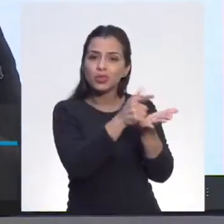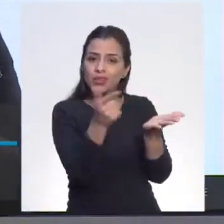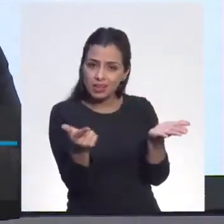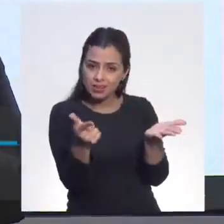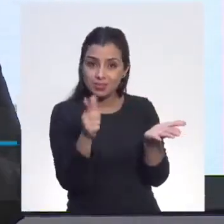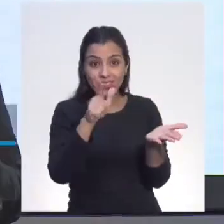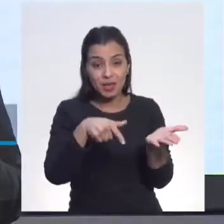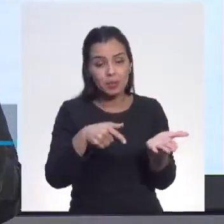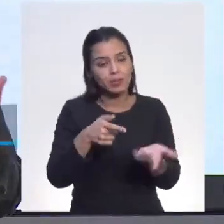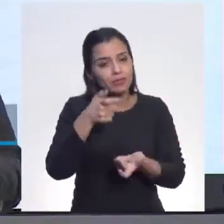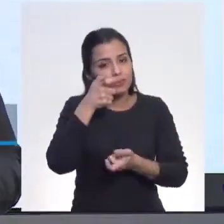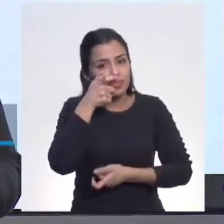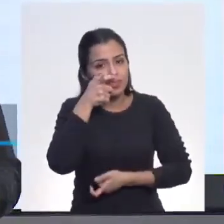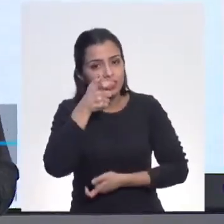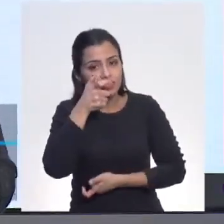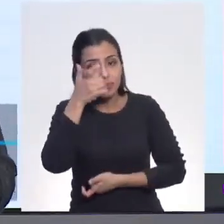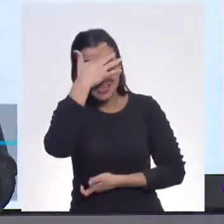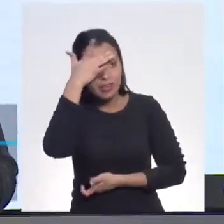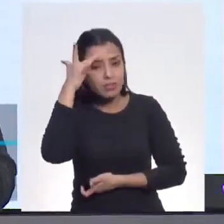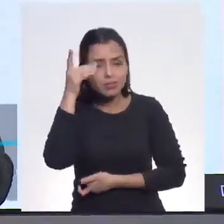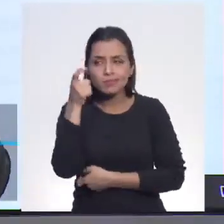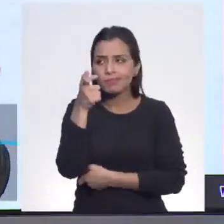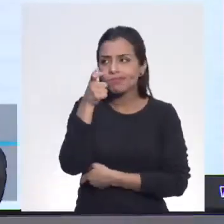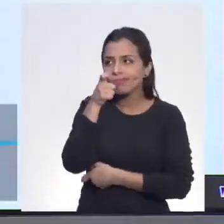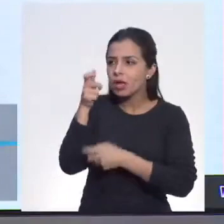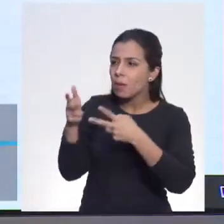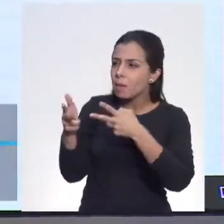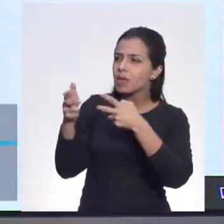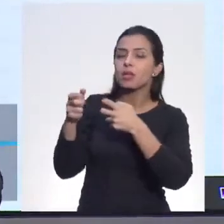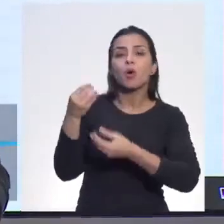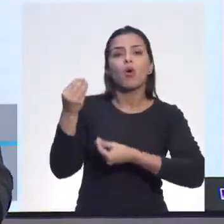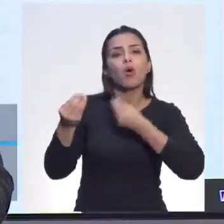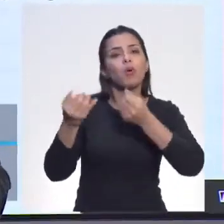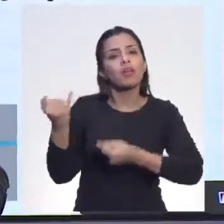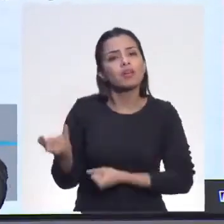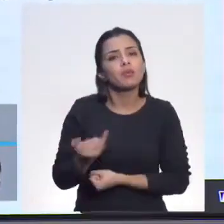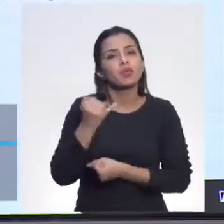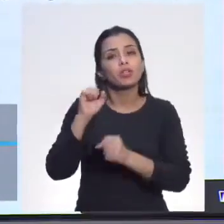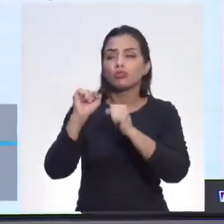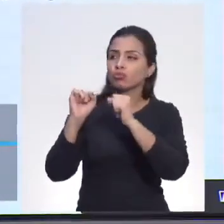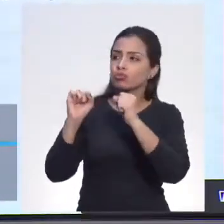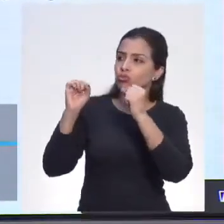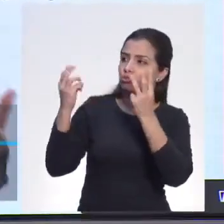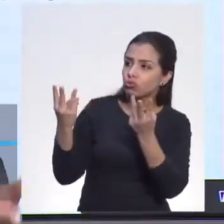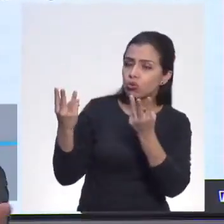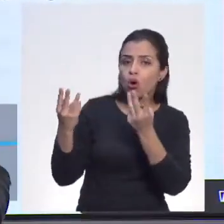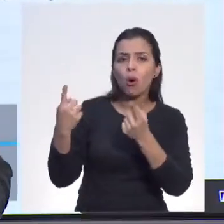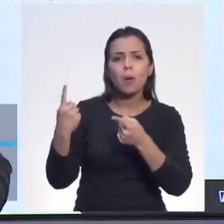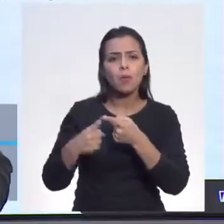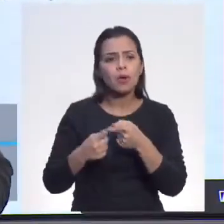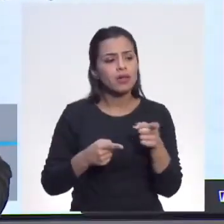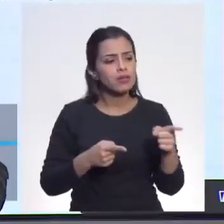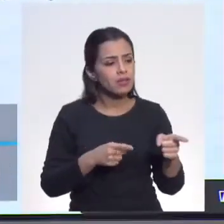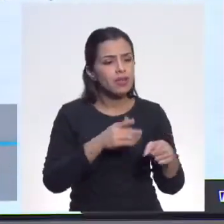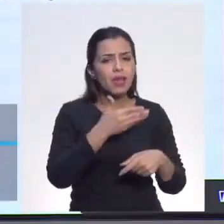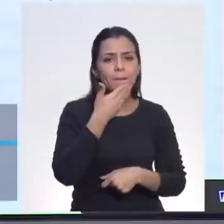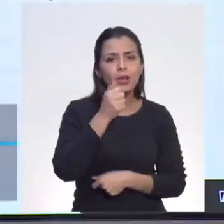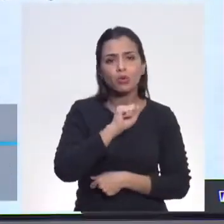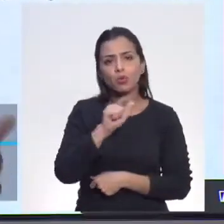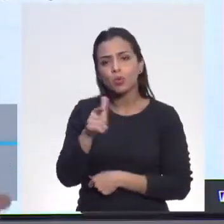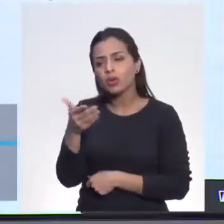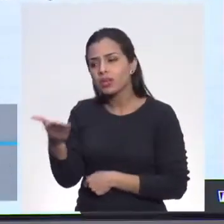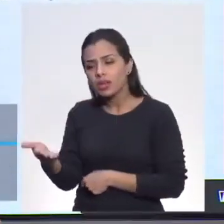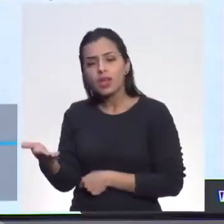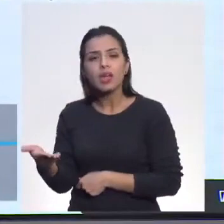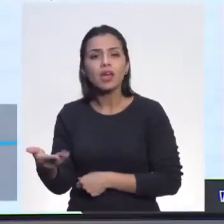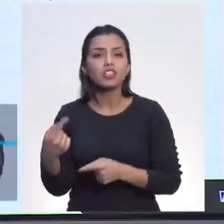interessante, né? Fazer com que as pessoas percebam a importância de um show, ou por que aquele álbum é melhor que o outro, né? O que